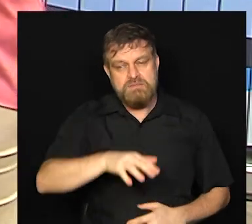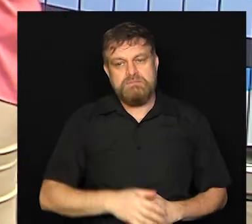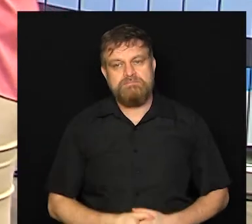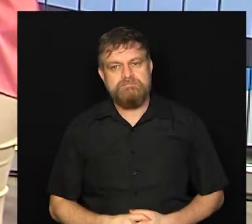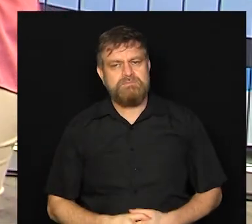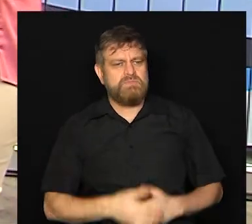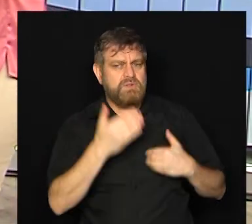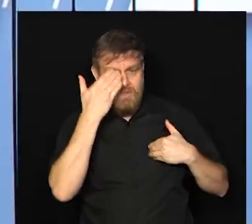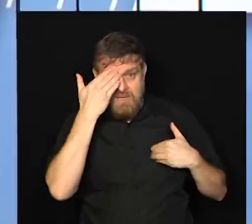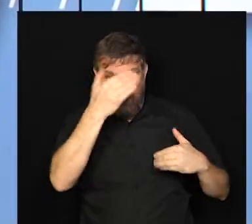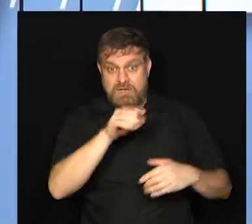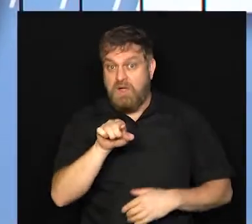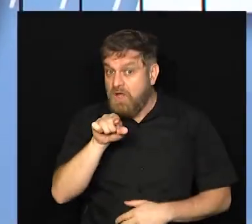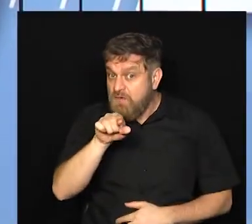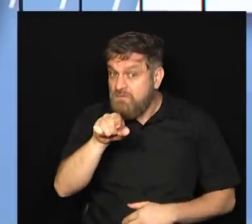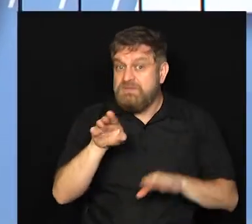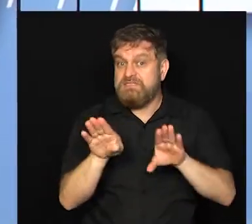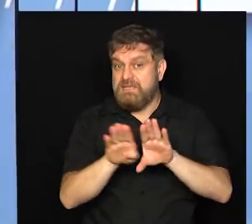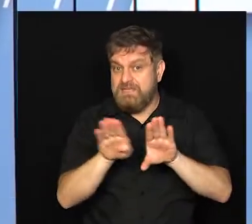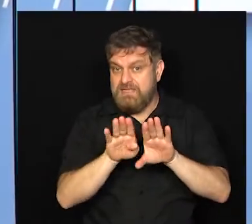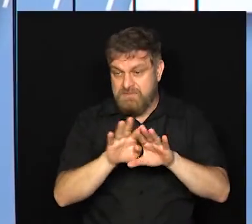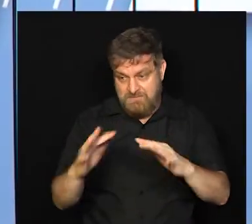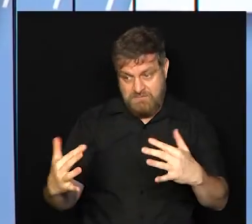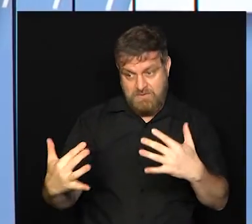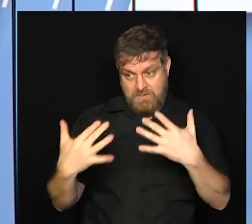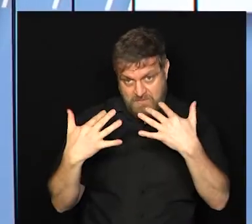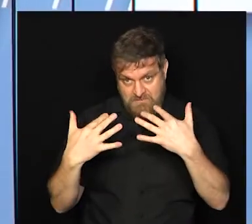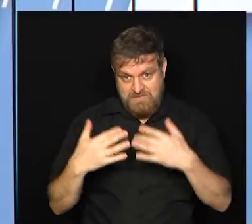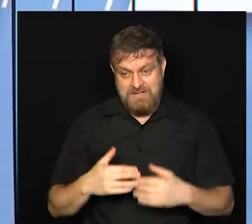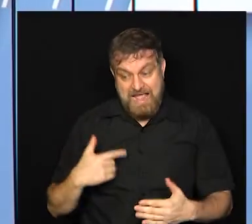a sua participação e a você também que ficou comigo e com a